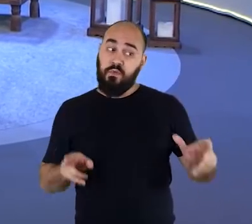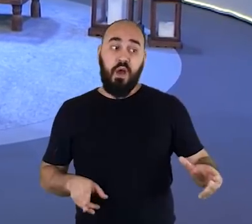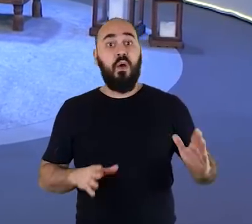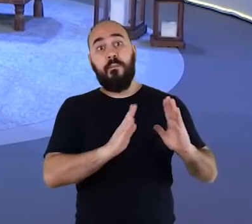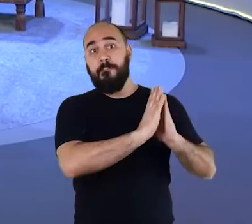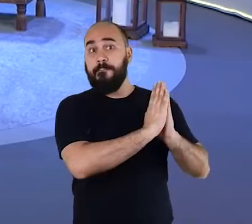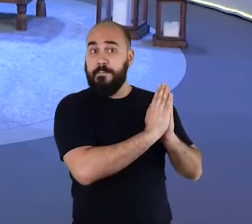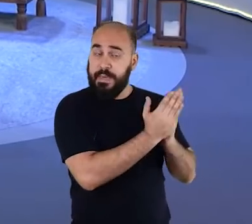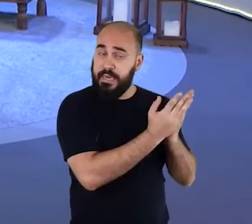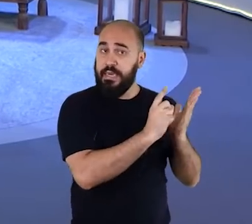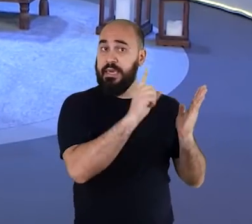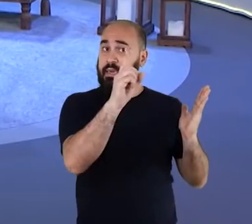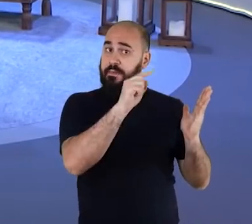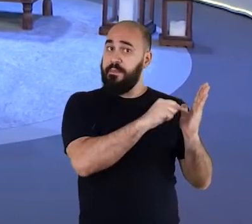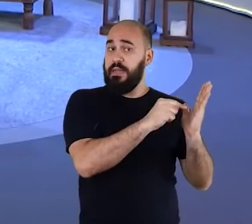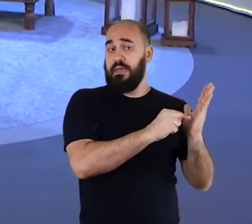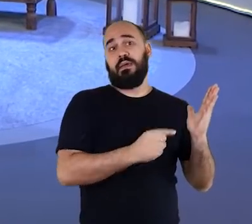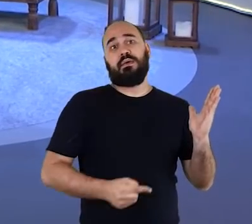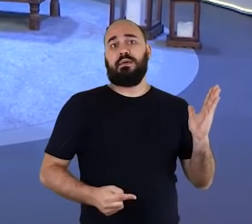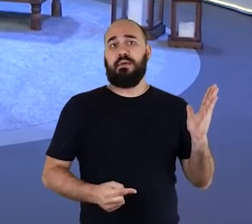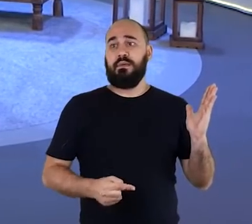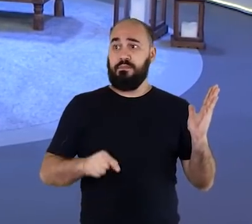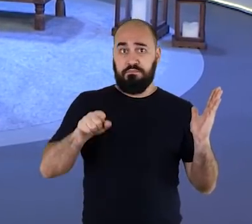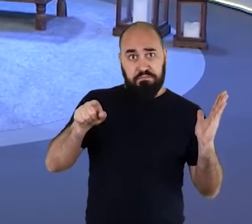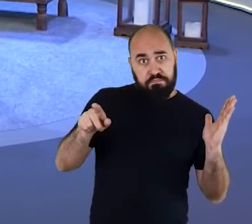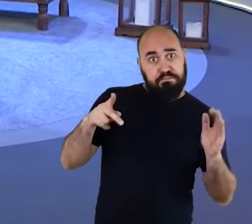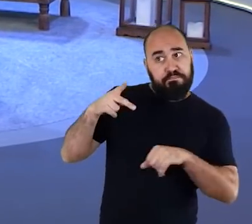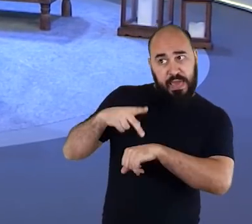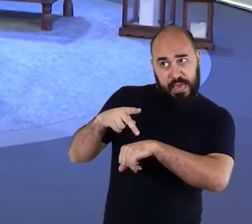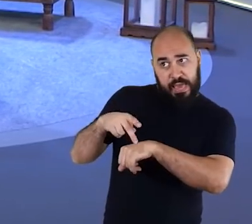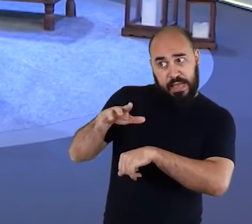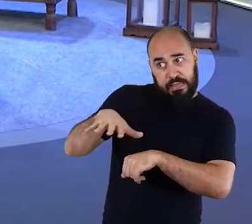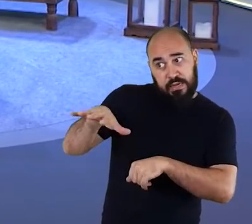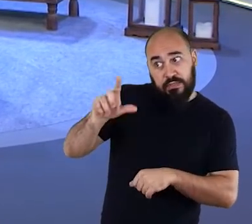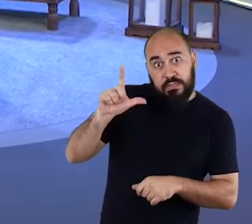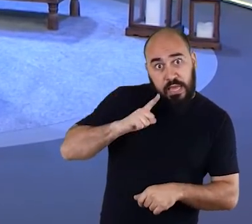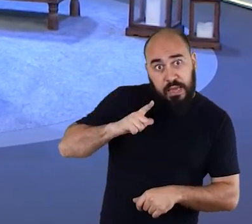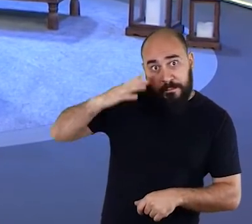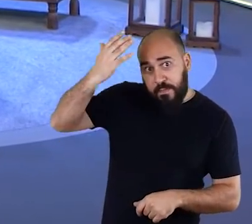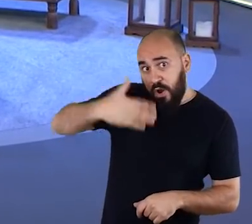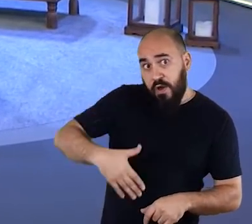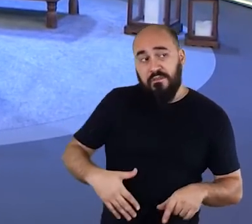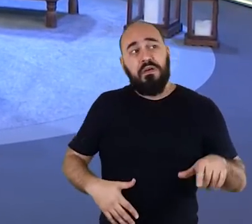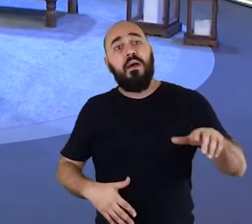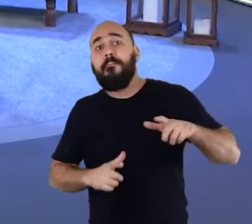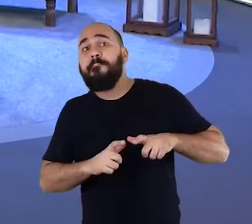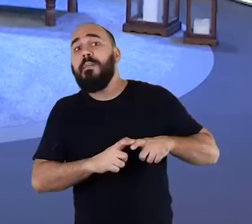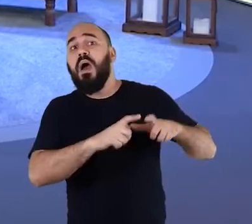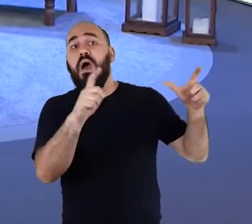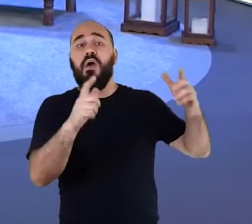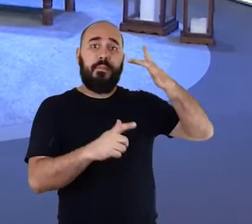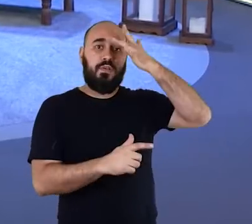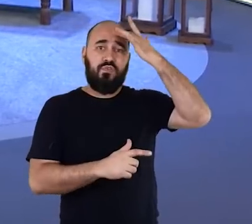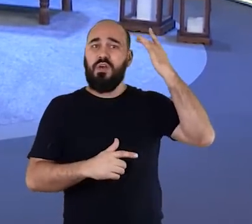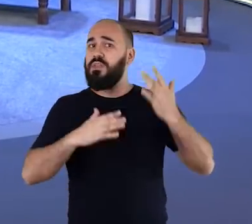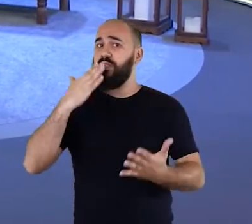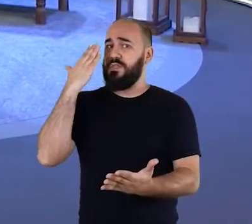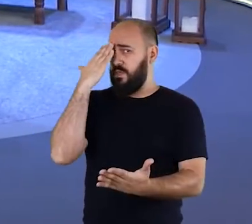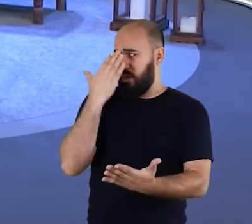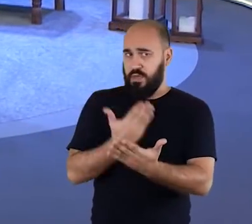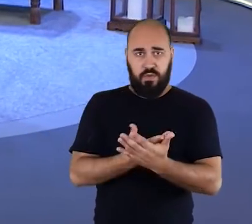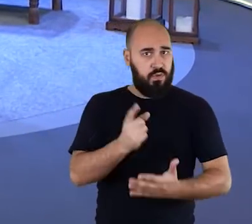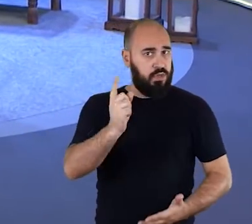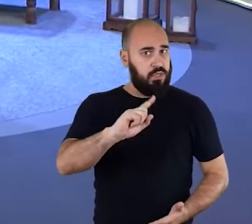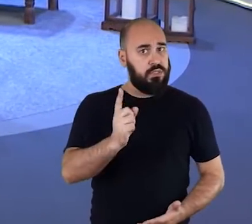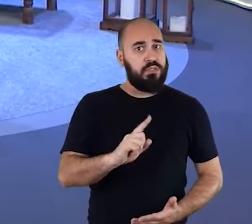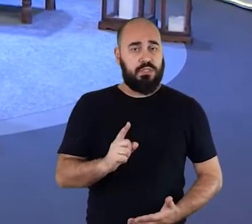Um fato que, como eu disse, era negado pela maioria dos minimalistas, ou seja, aqueles arqueólogos que não acreditavam